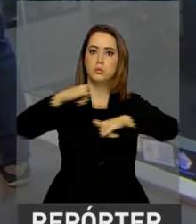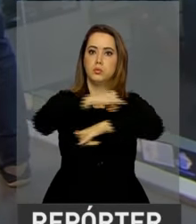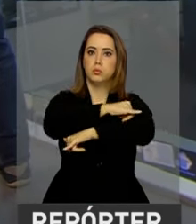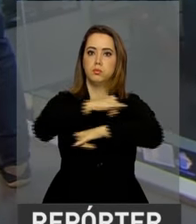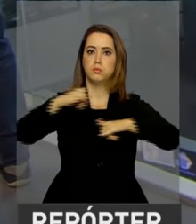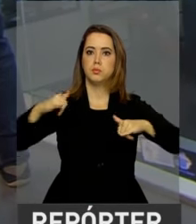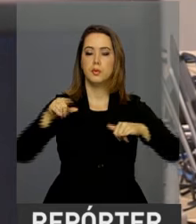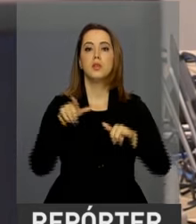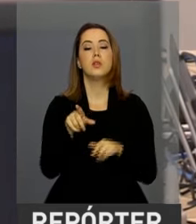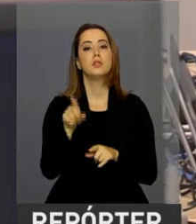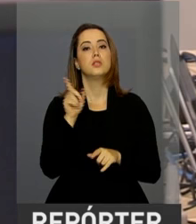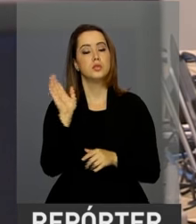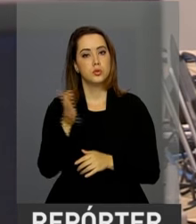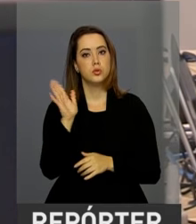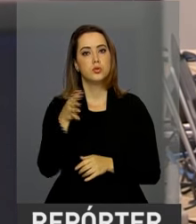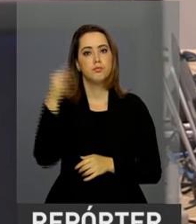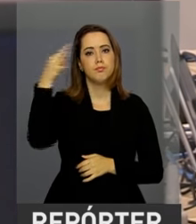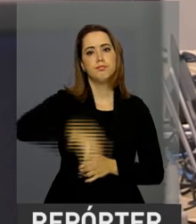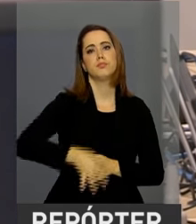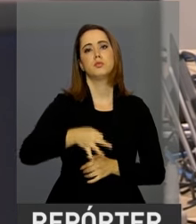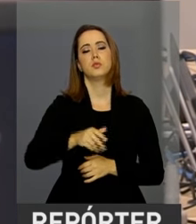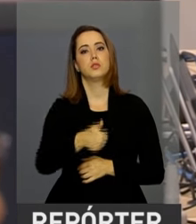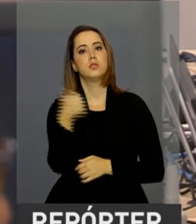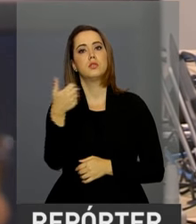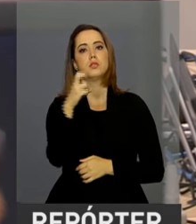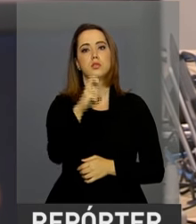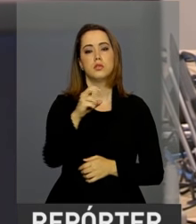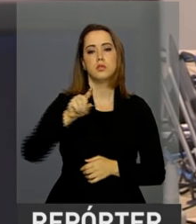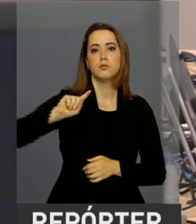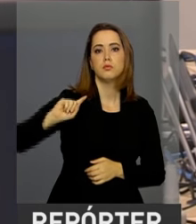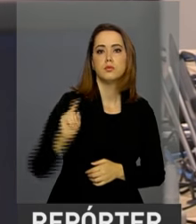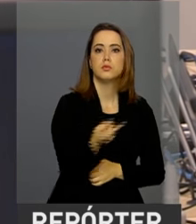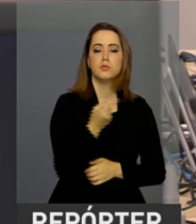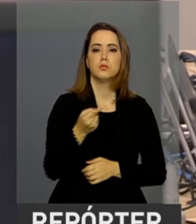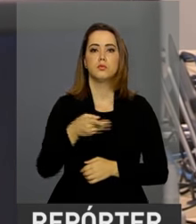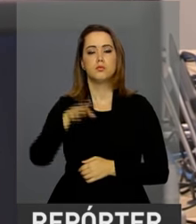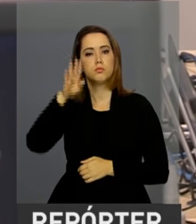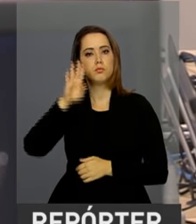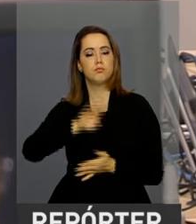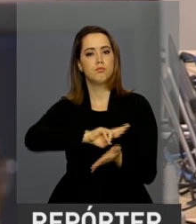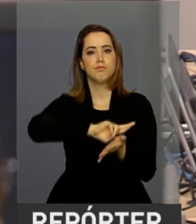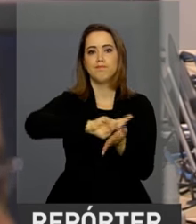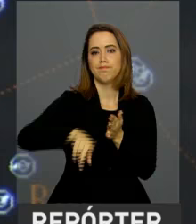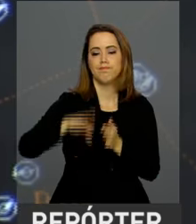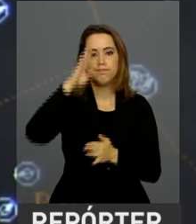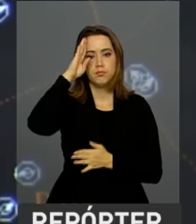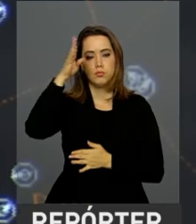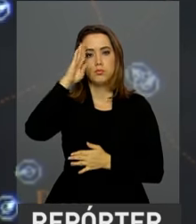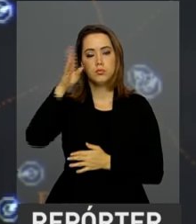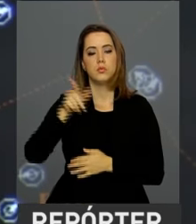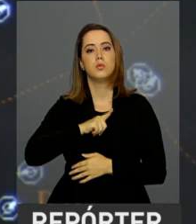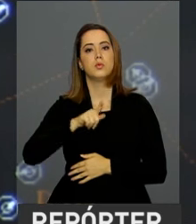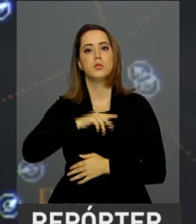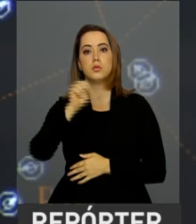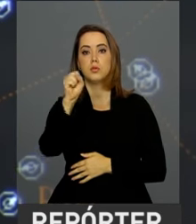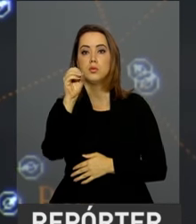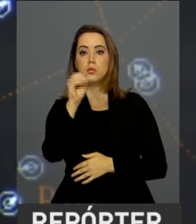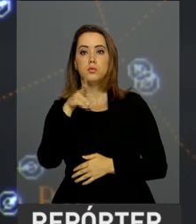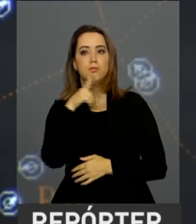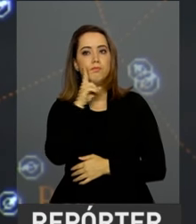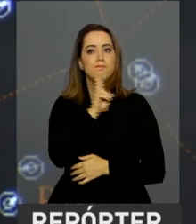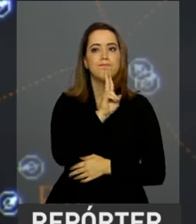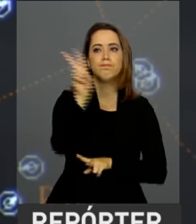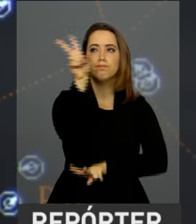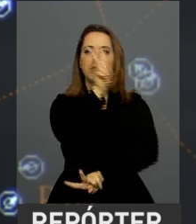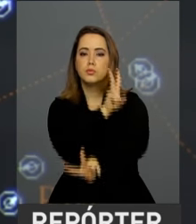Rio 2016. Mais de 15 mil militares e 80 aeronaves da Força Aérea vão intensificar o